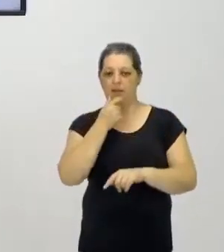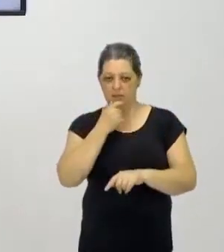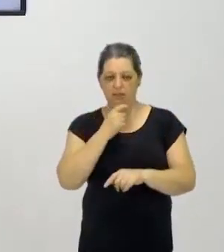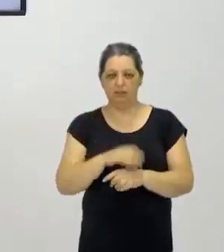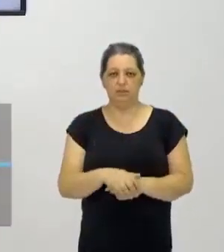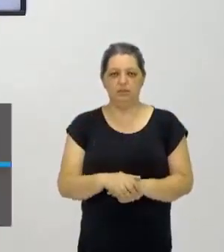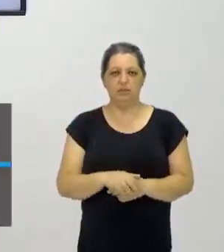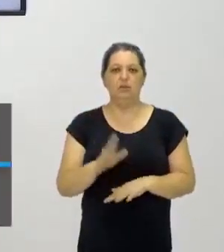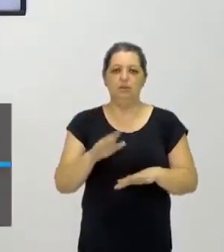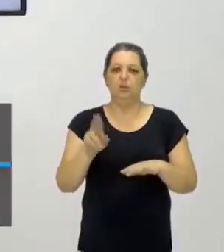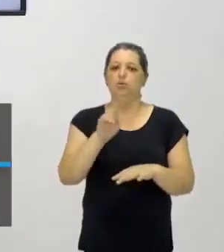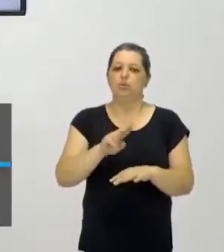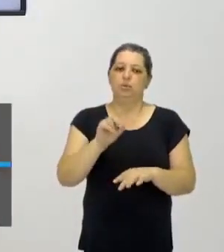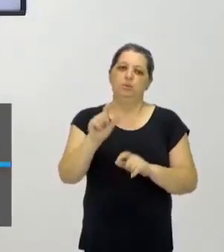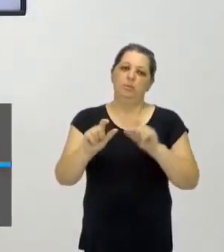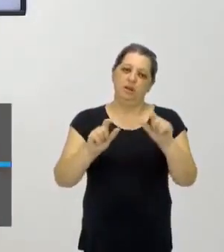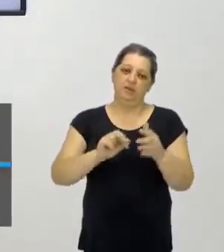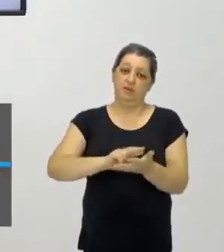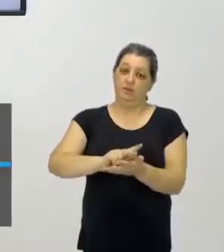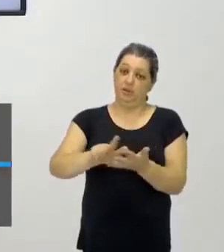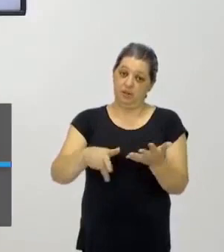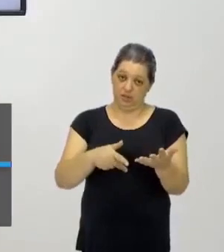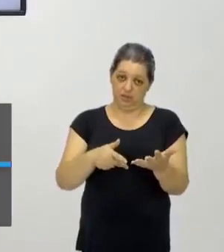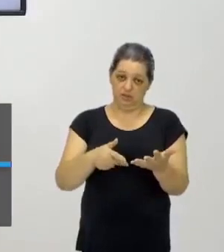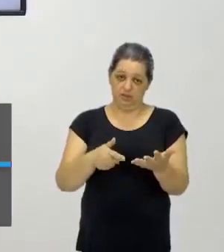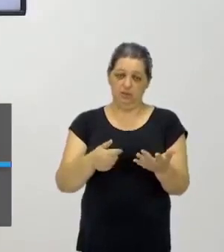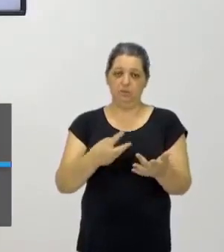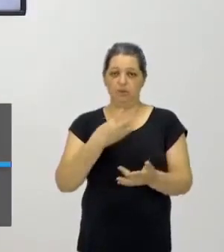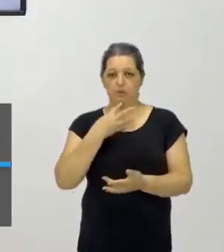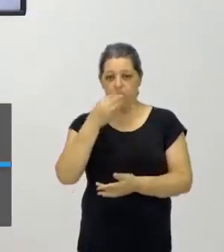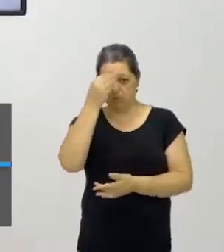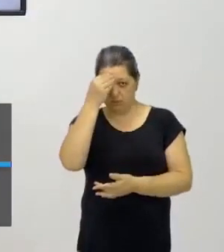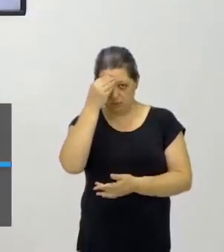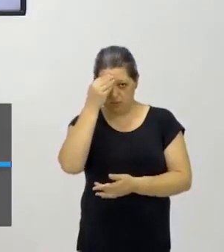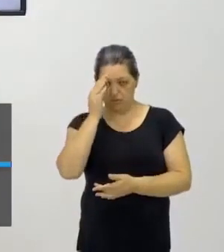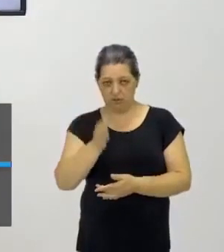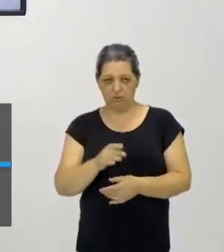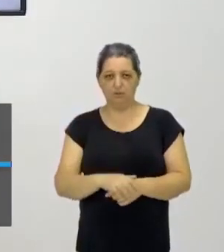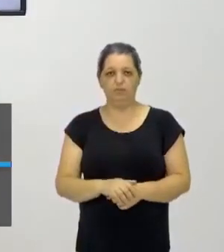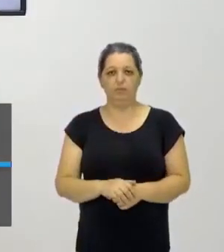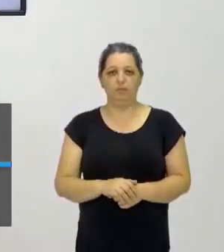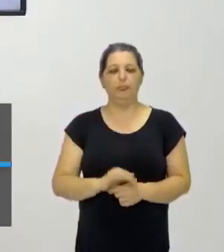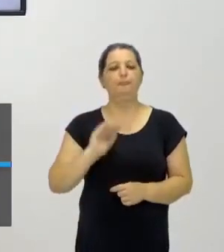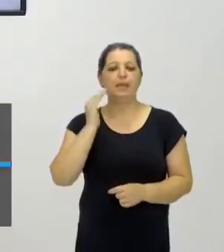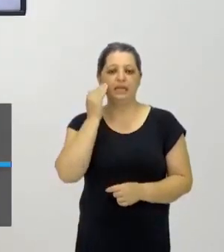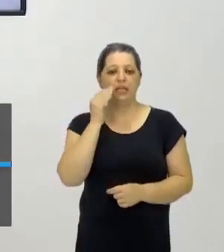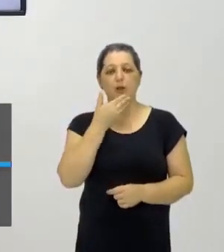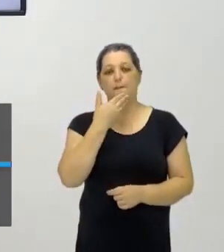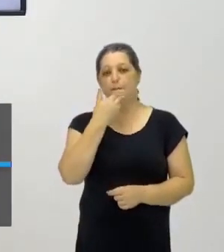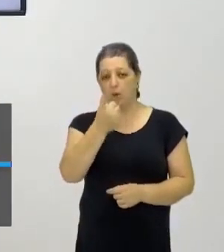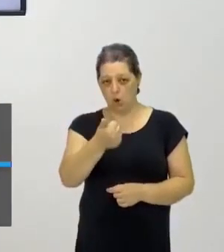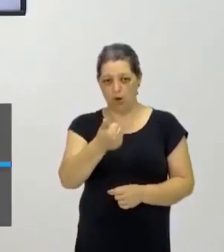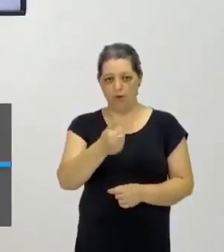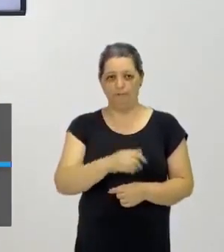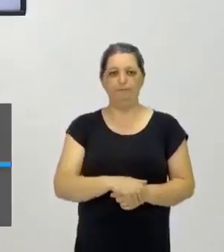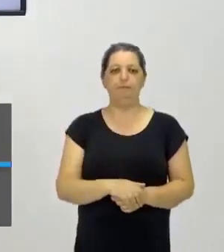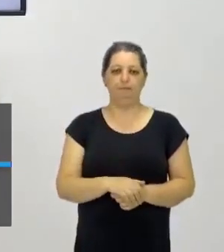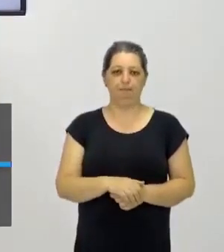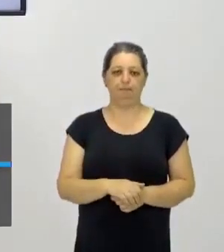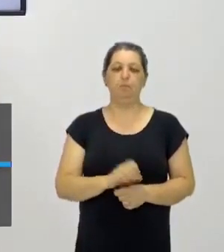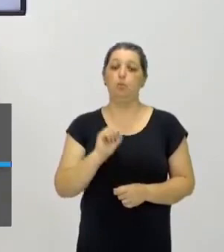acaba usando várias palavras aí, e se eu usar esse meu conhecimento prévio, eu acabo entendendo melhor as coisas.